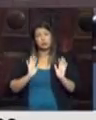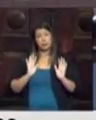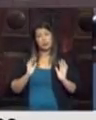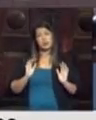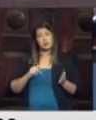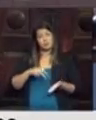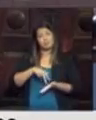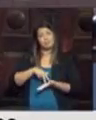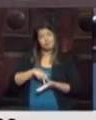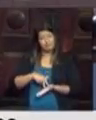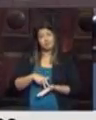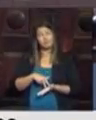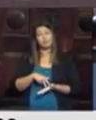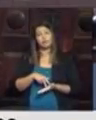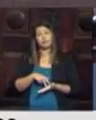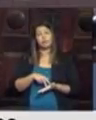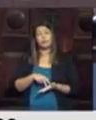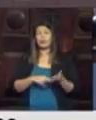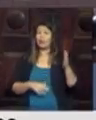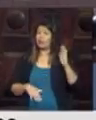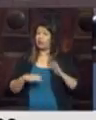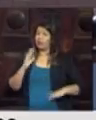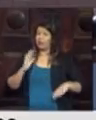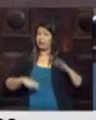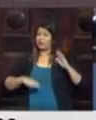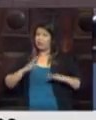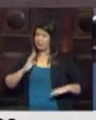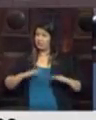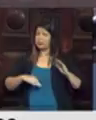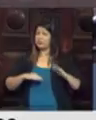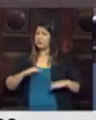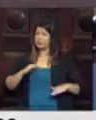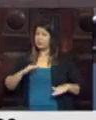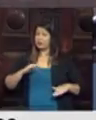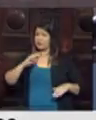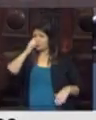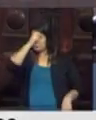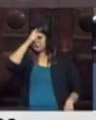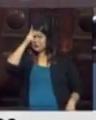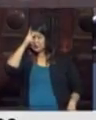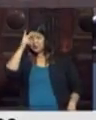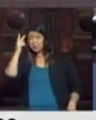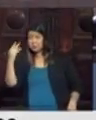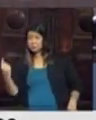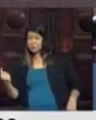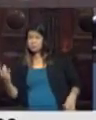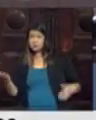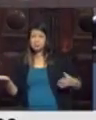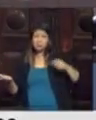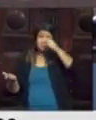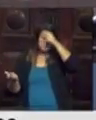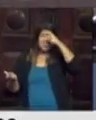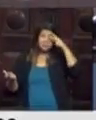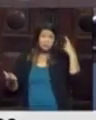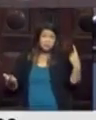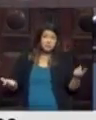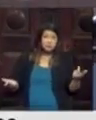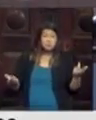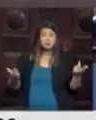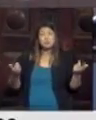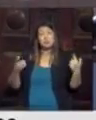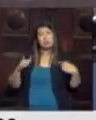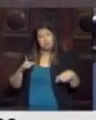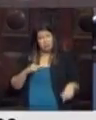chão. Às vezes, um município ou outro, em razão do interesse